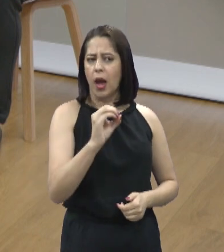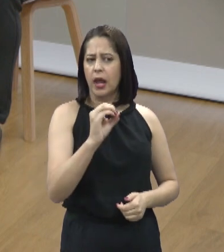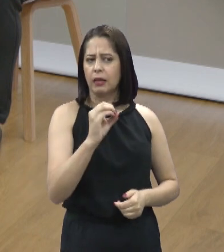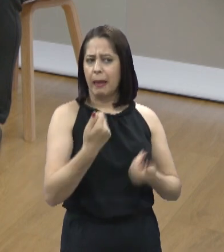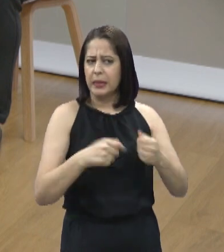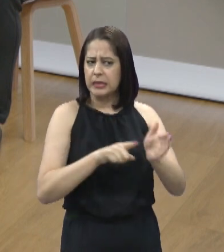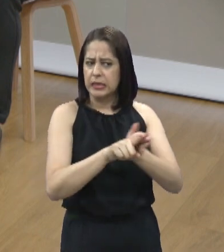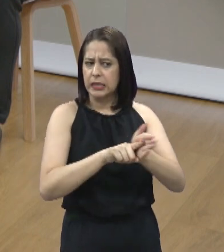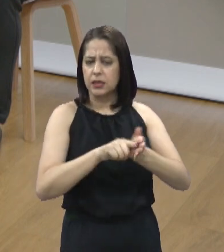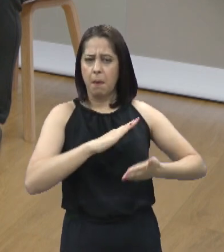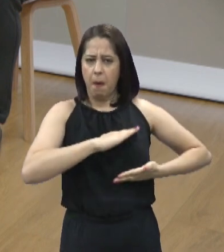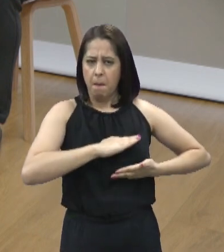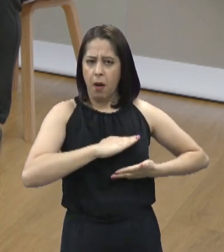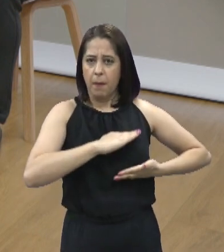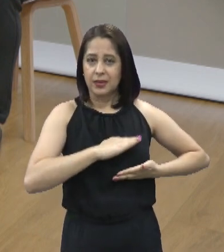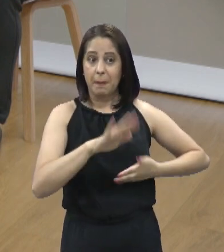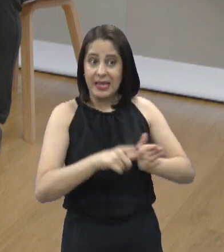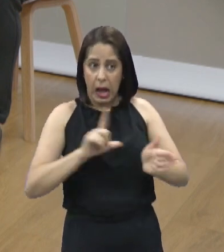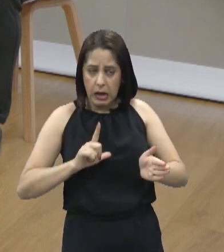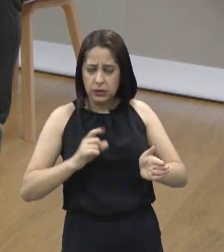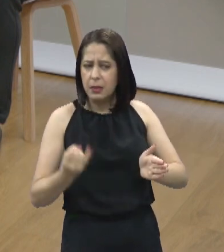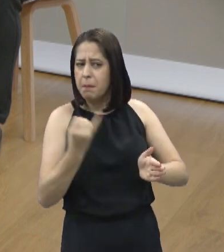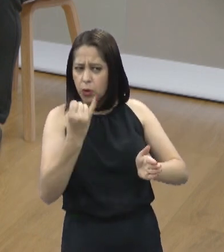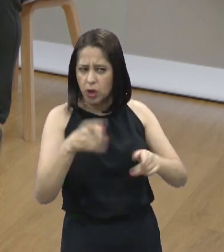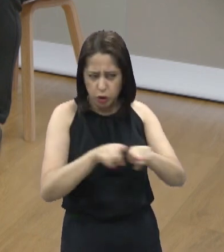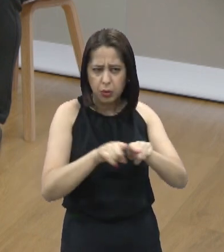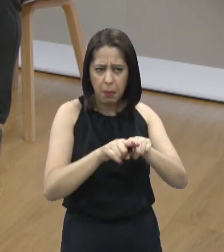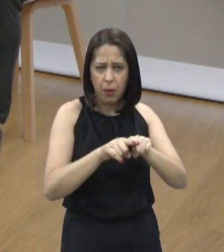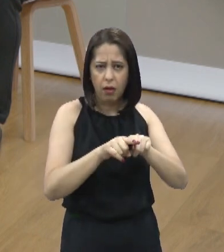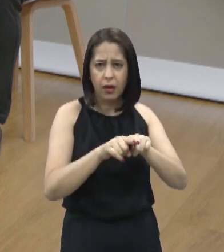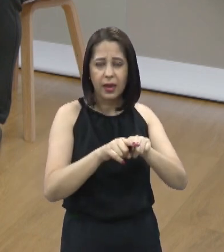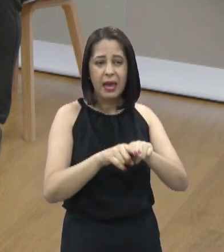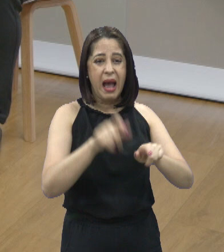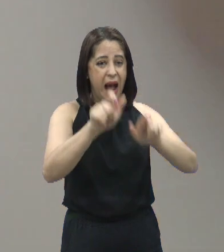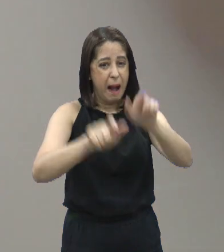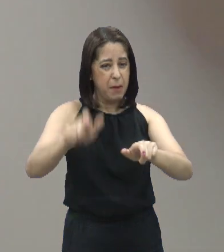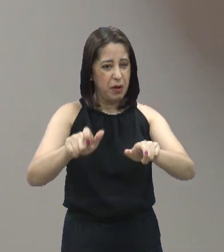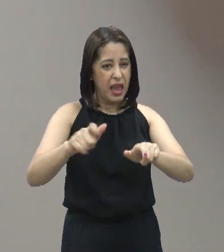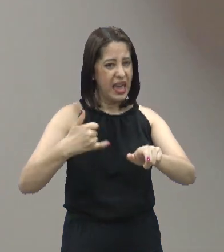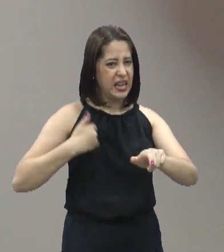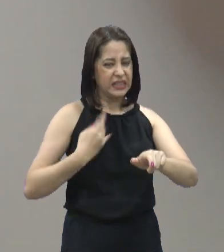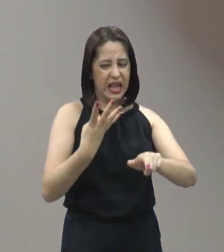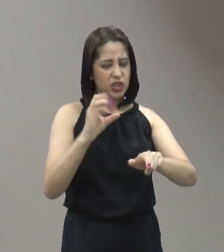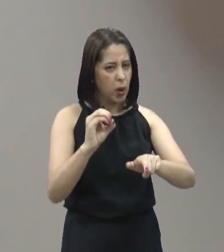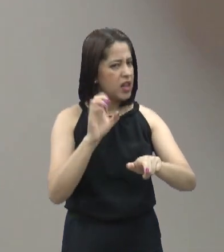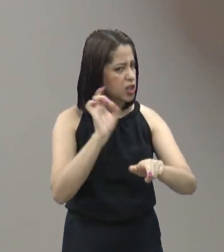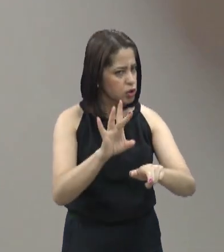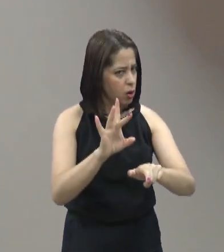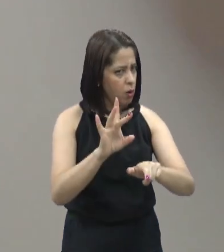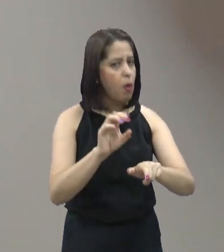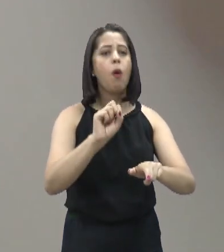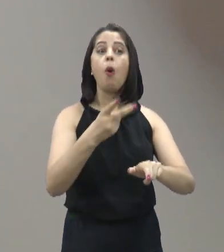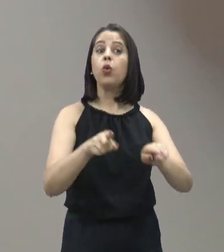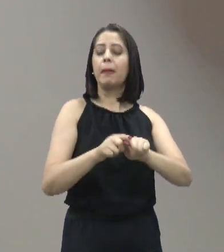alguns casos é importante fazer o exame antes? O câncer de mama, ele atinge mulheres só depois dos 40 ou pode atingir